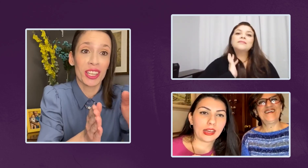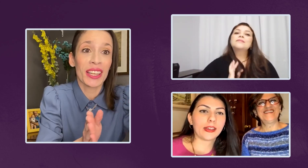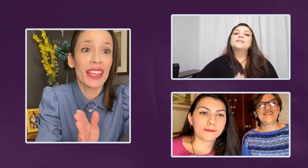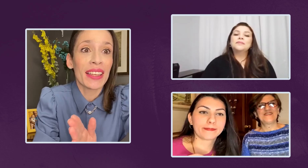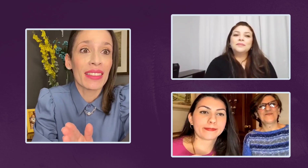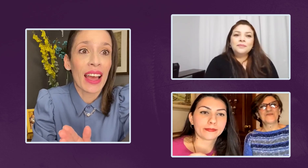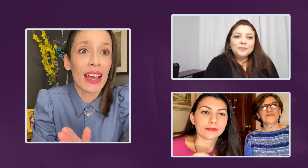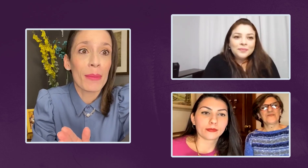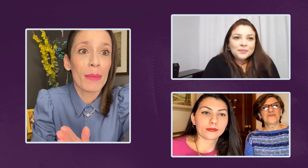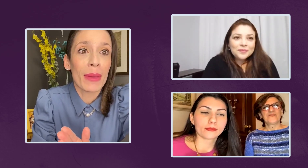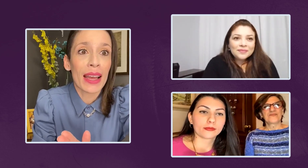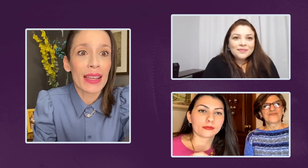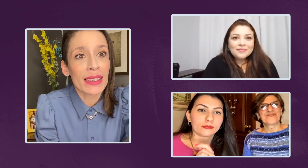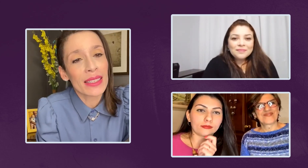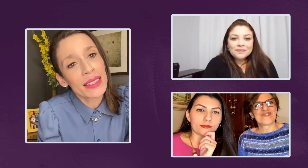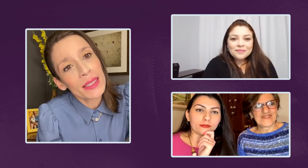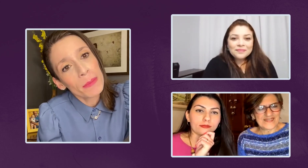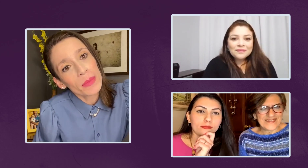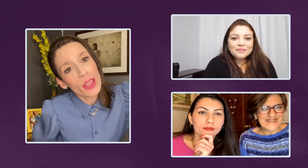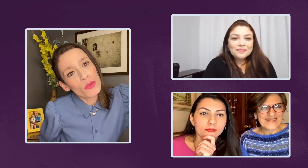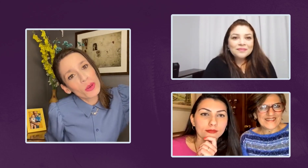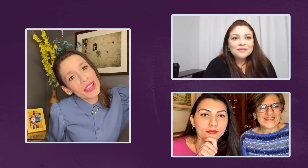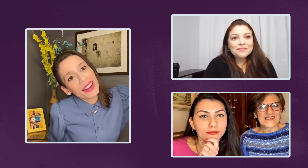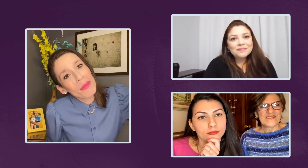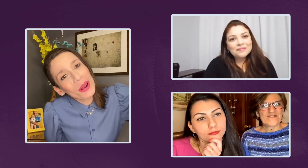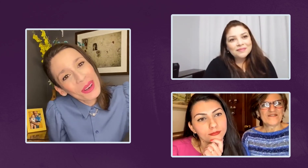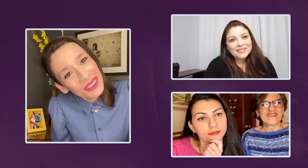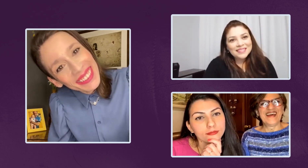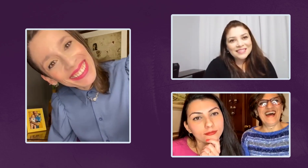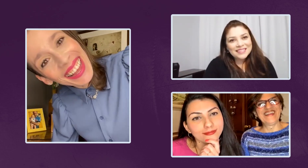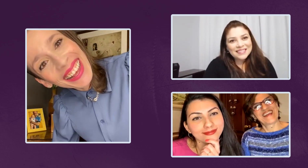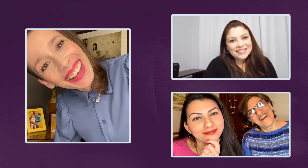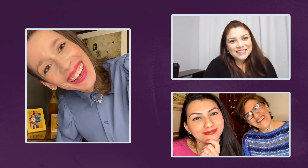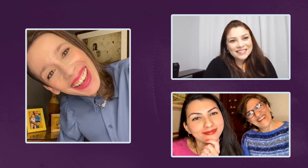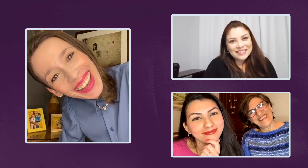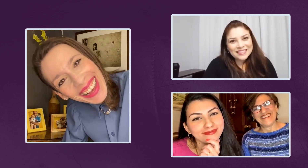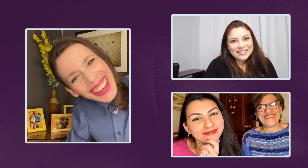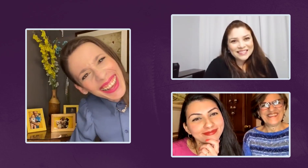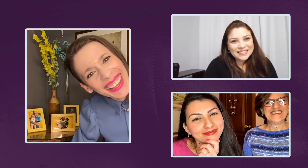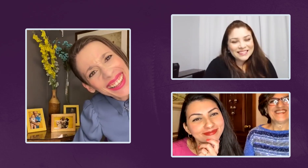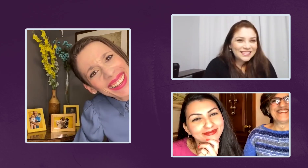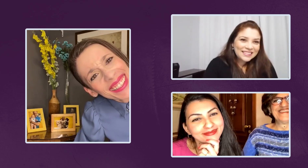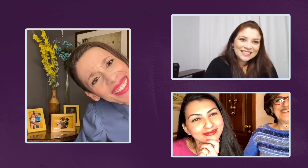frente, tá? Mas eu vou ler a pergunta.